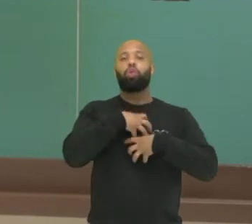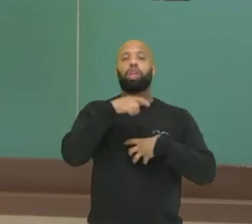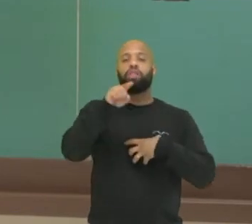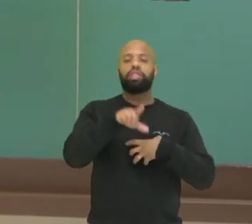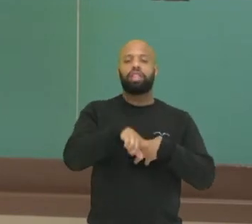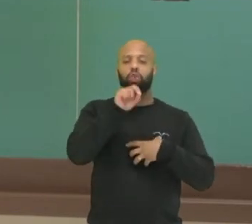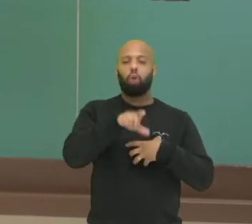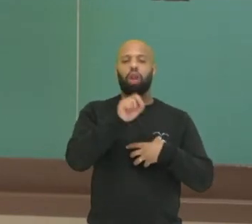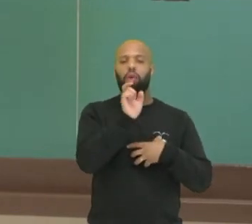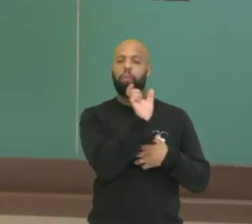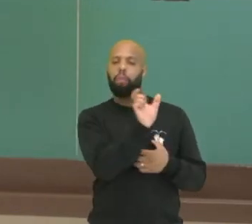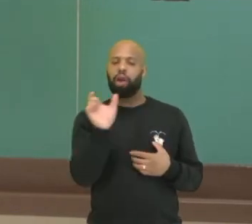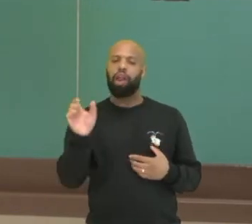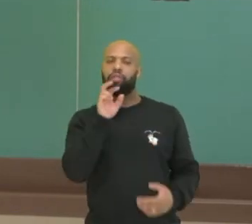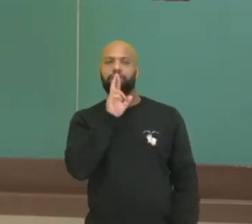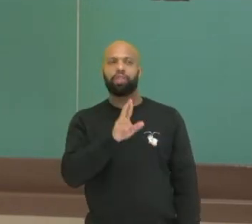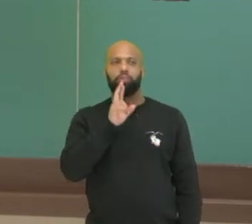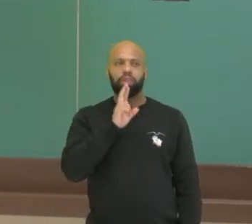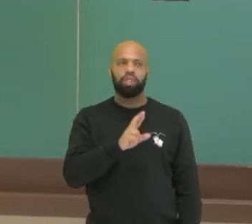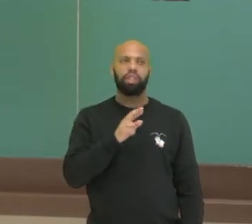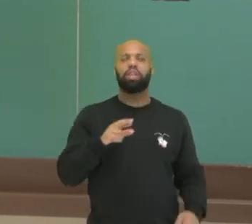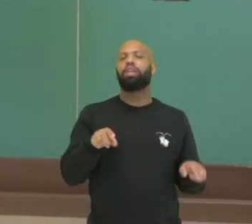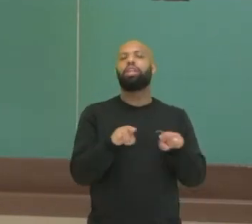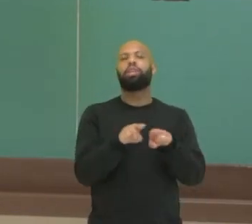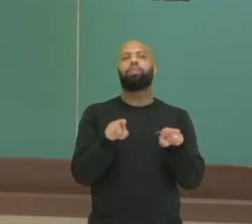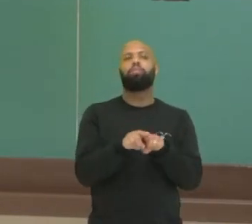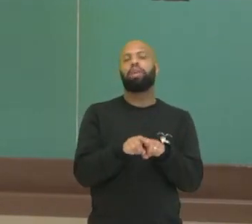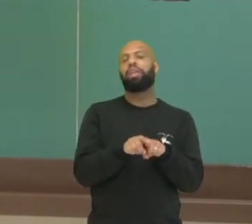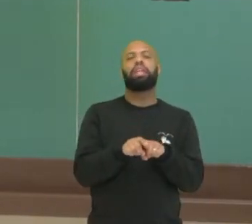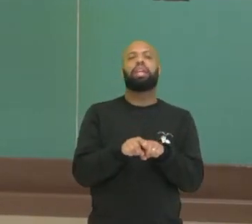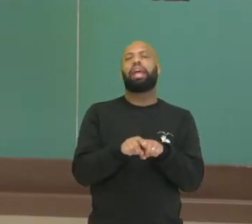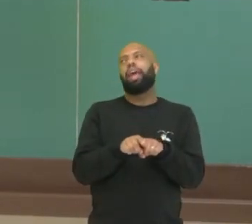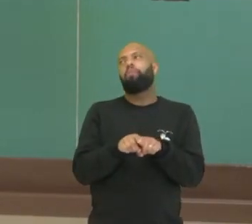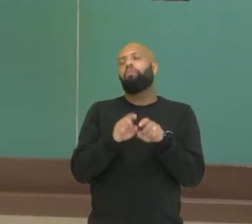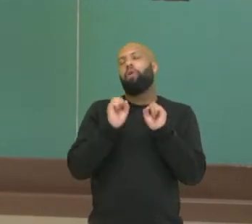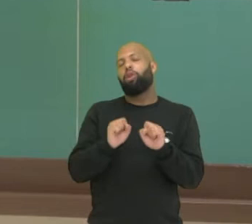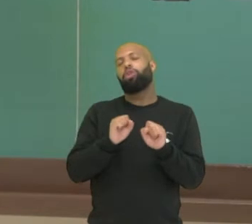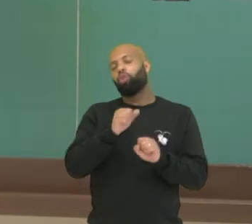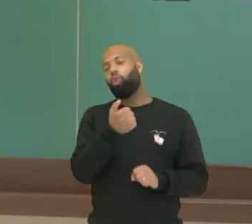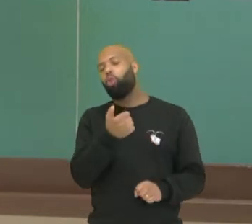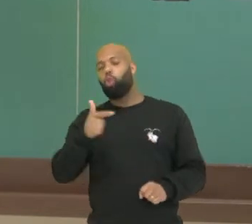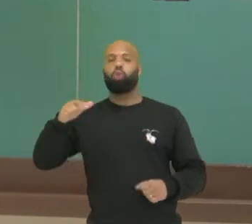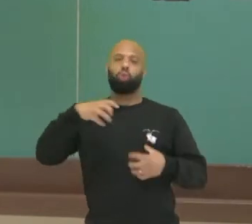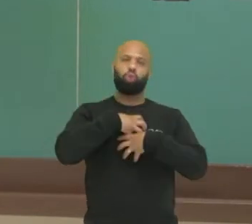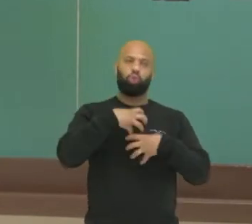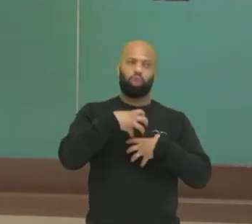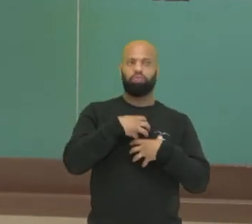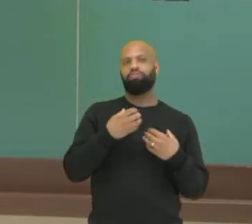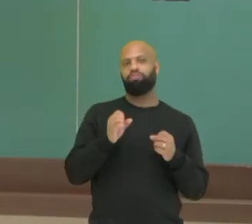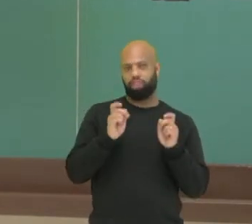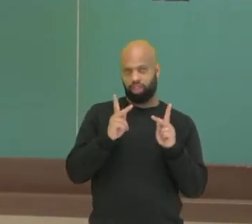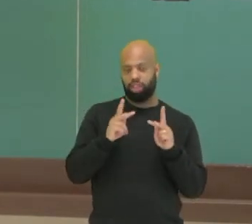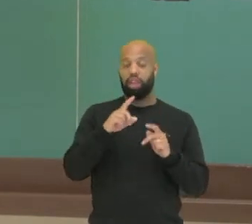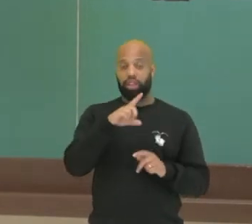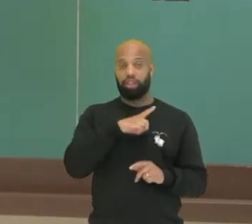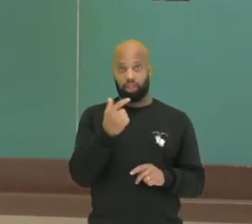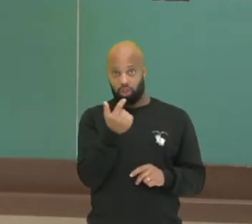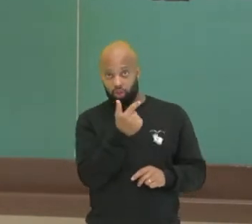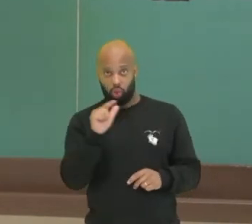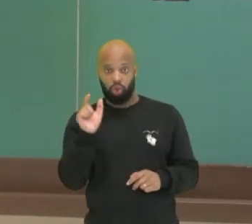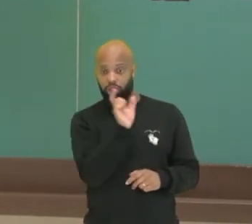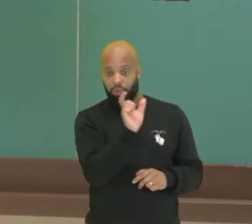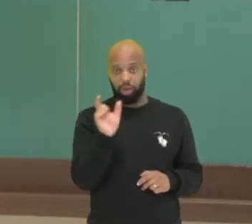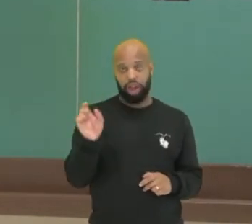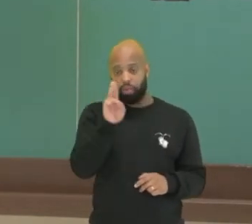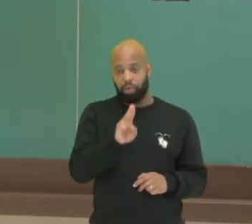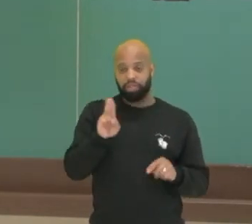para compor a resposta de vocês também pode estar adequada. De repente vocês escolheram outras palavras, porém que quando a gente vai